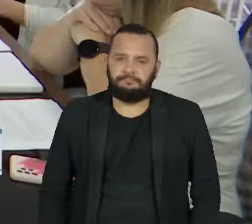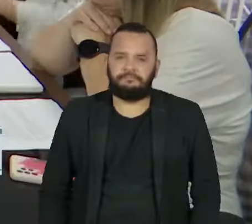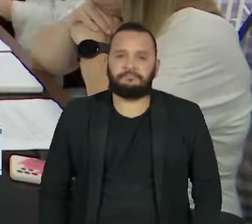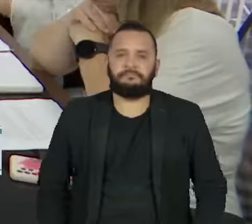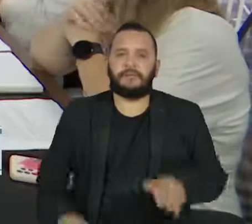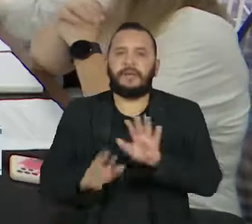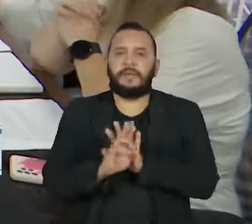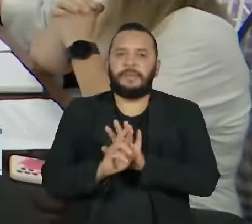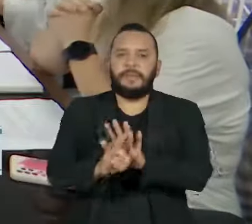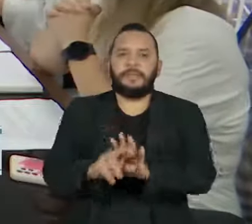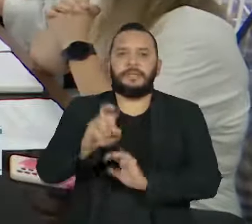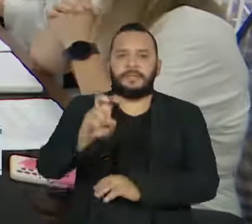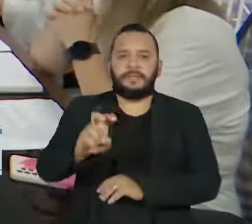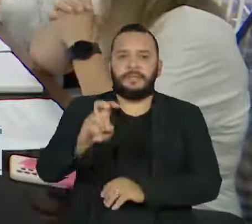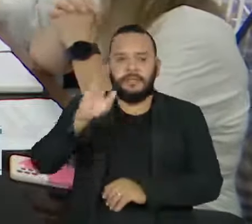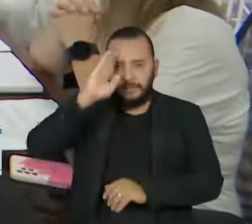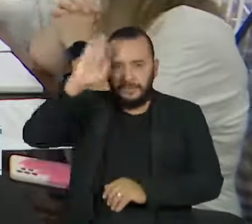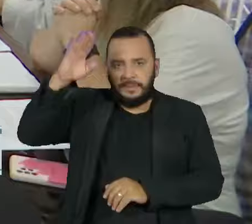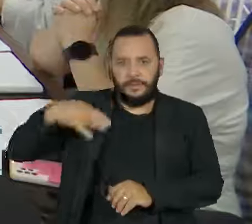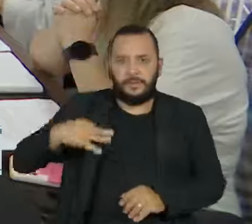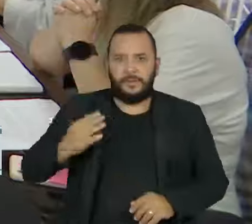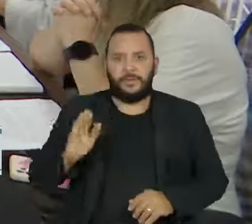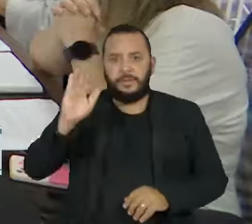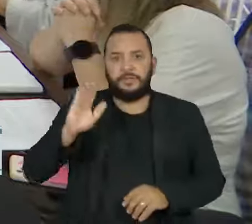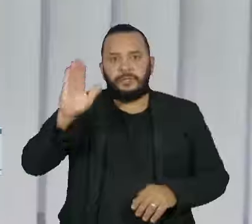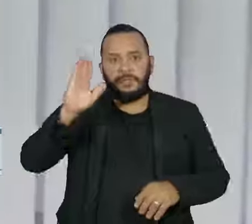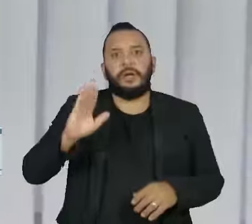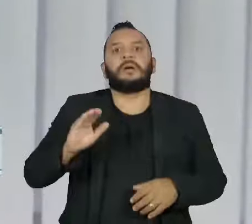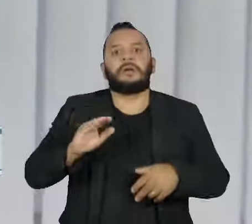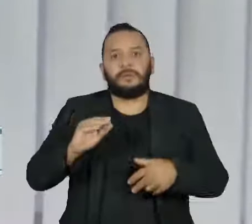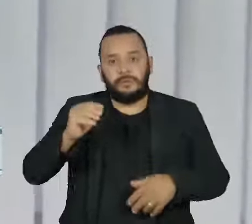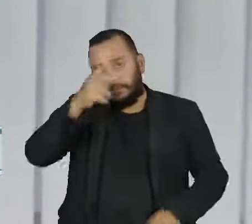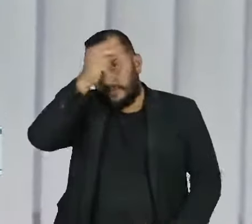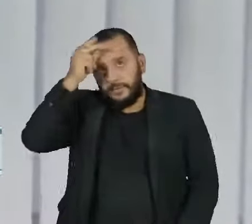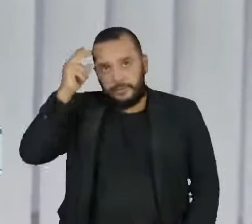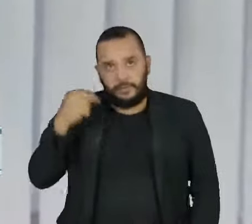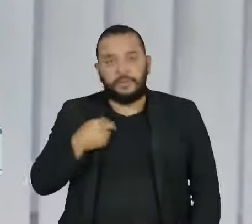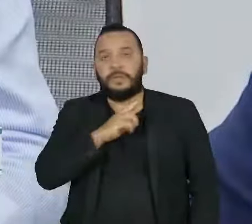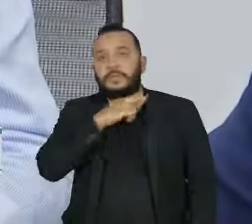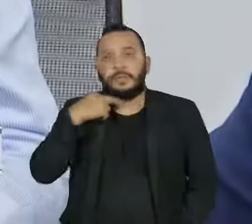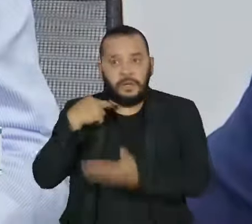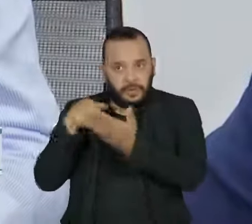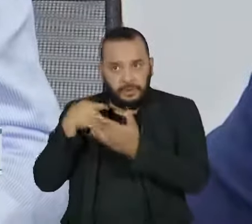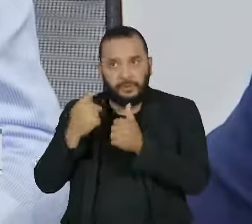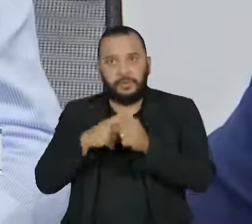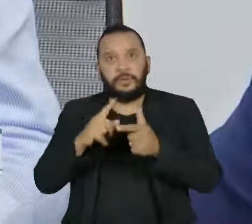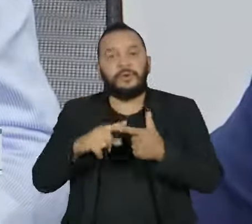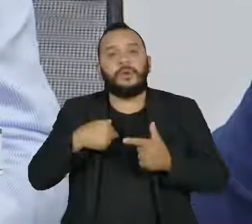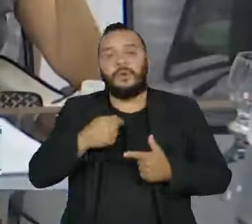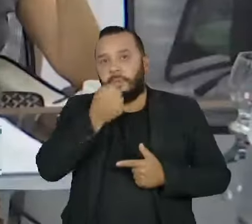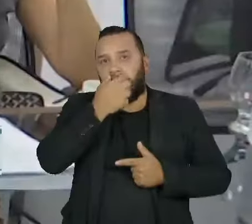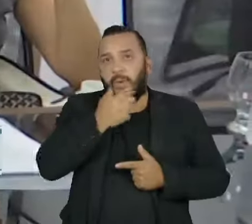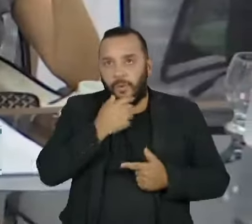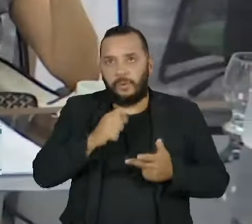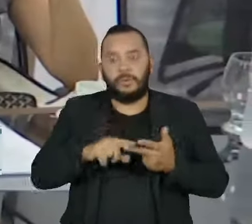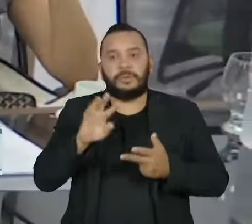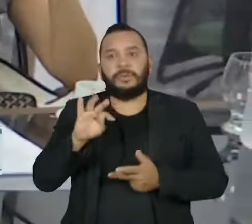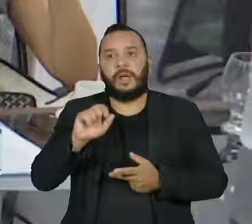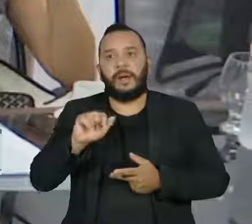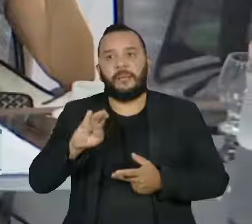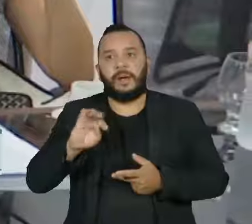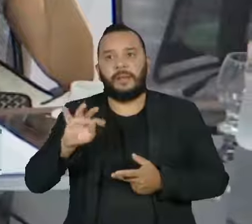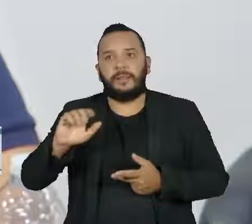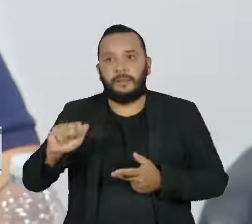Representantes dos cinco principais pré-candidatos à Prefeitura da cidade: Ricardo Nunes, do MDB, Guilherme Boulos, do PSOL, Tabata Amaral,